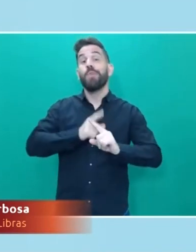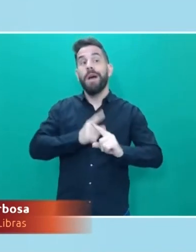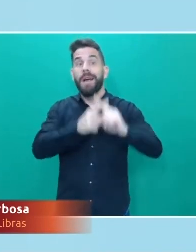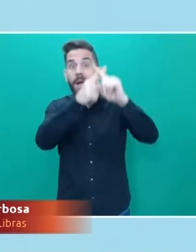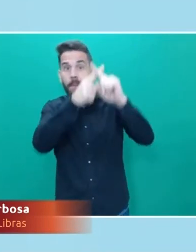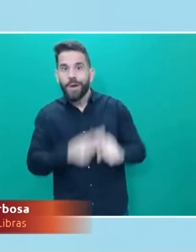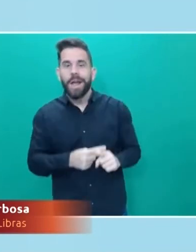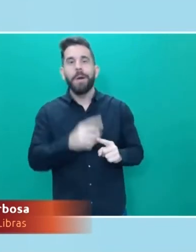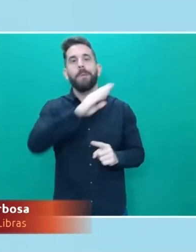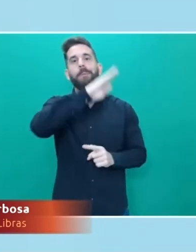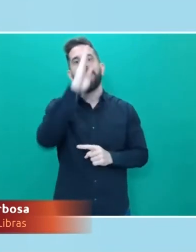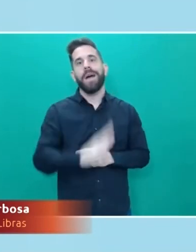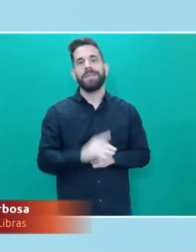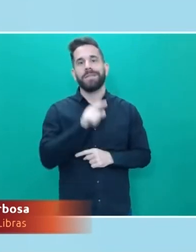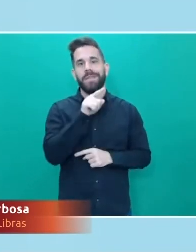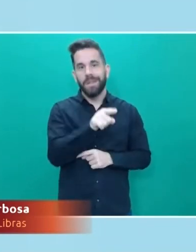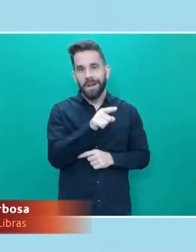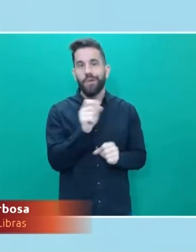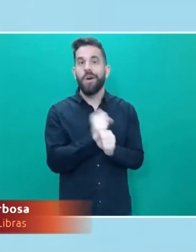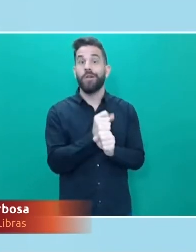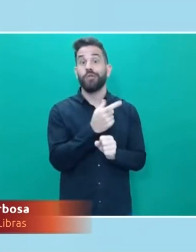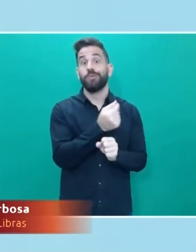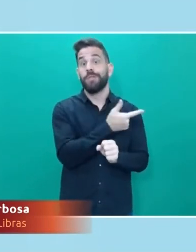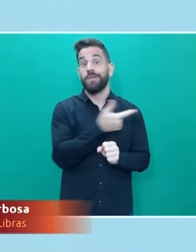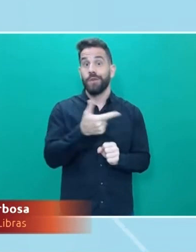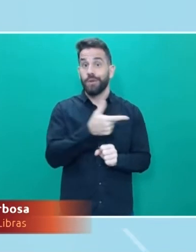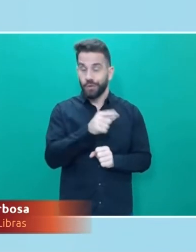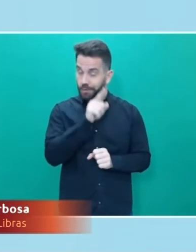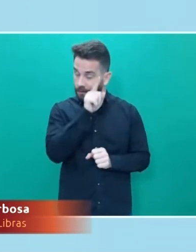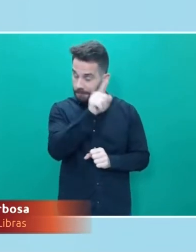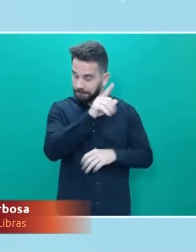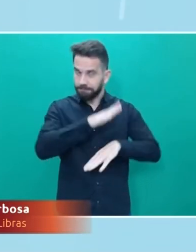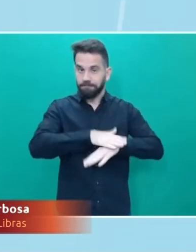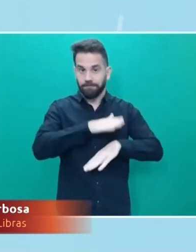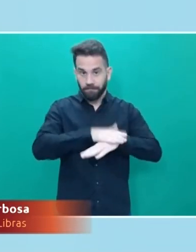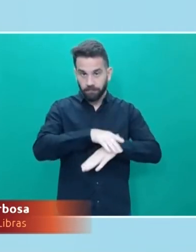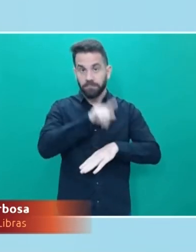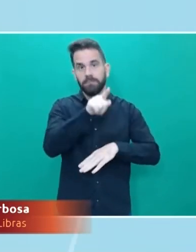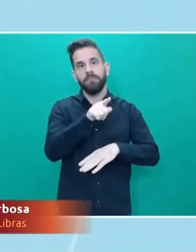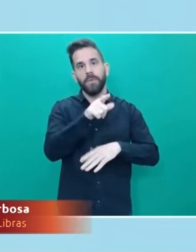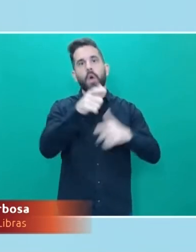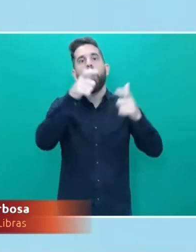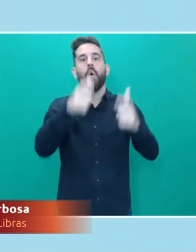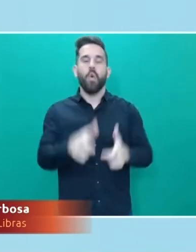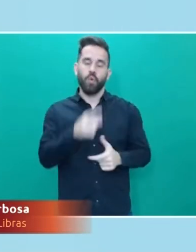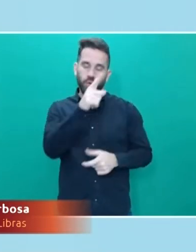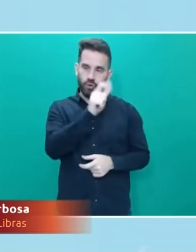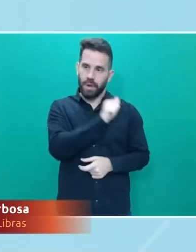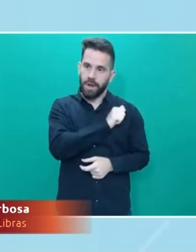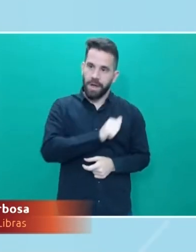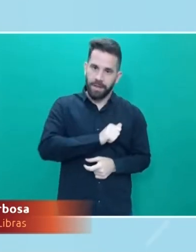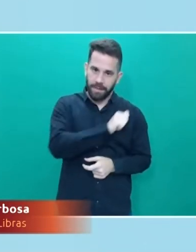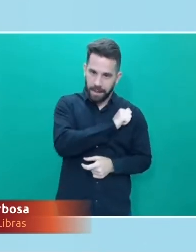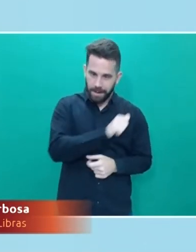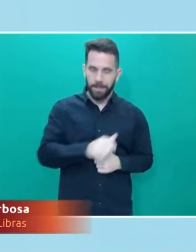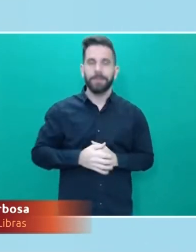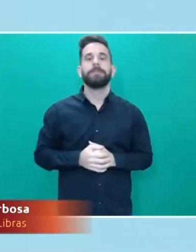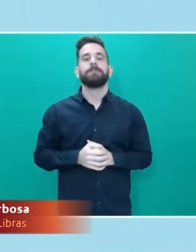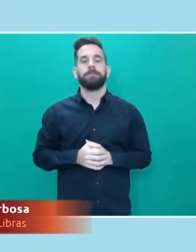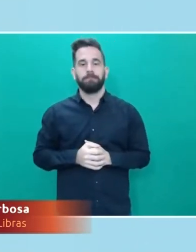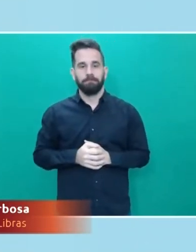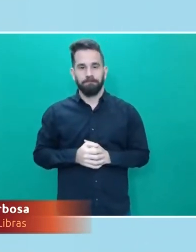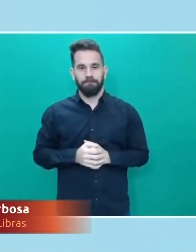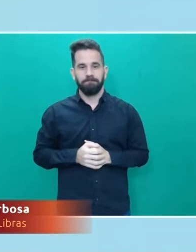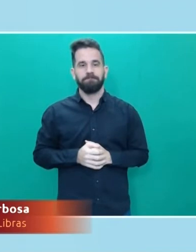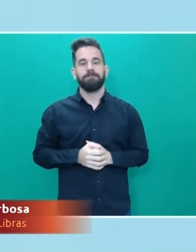Brasileiro, né, de 2022, que foi sediado em Anápolis, né? Onde eu... Então,